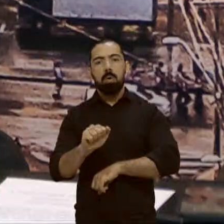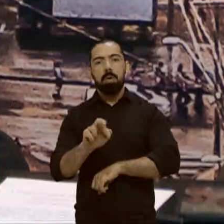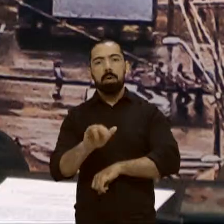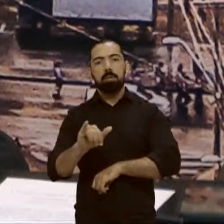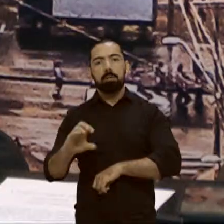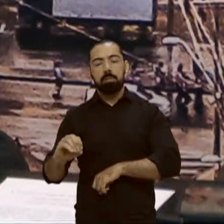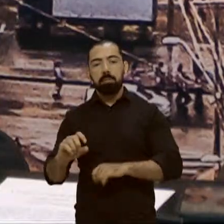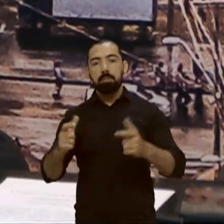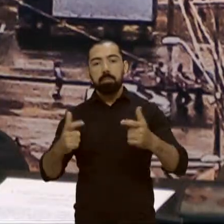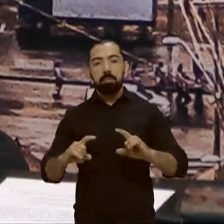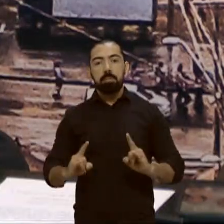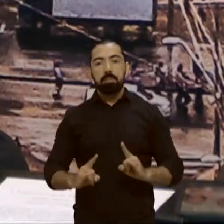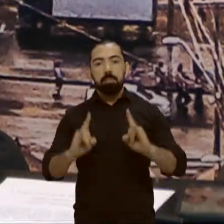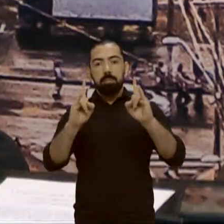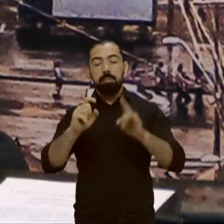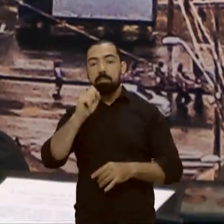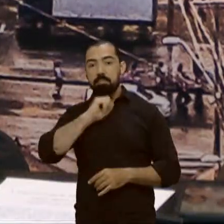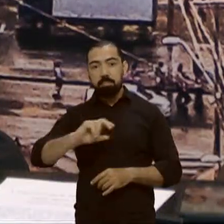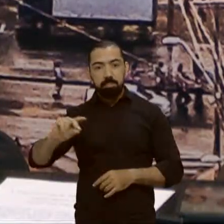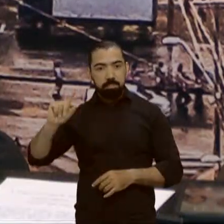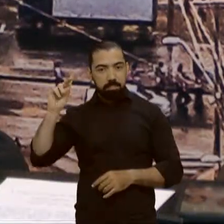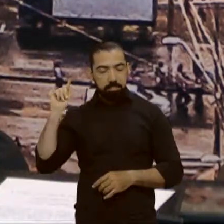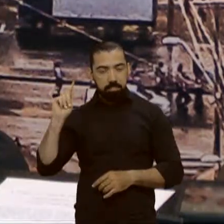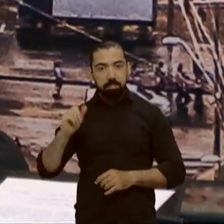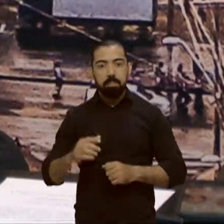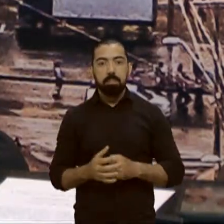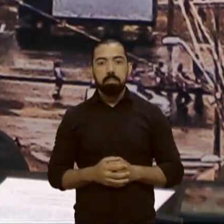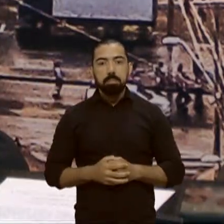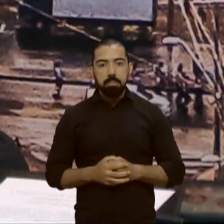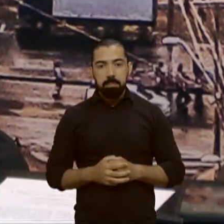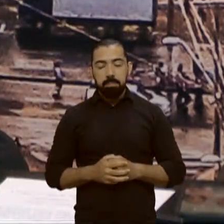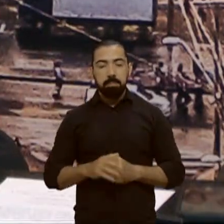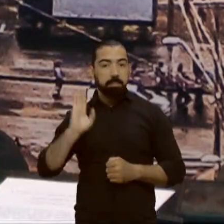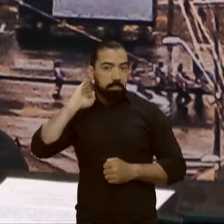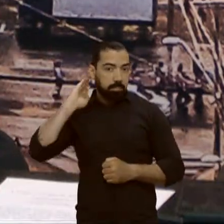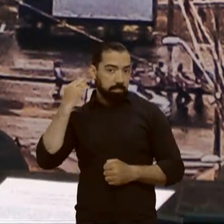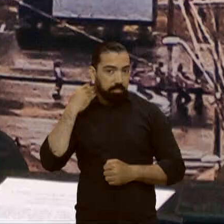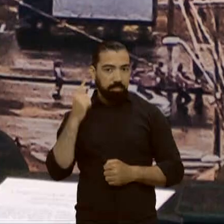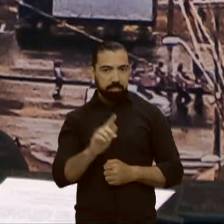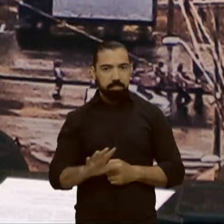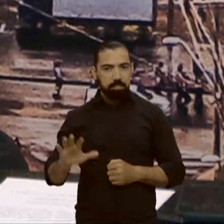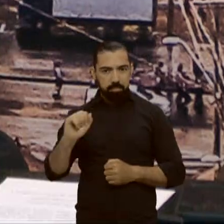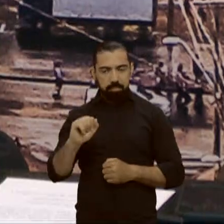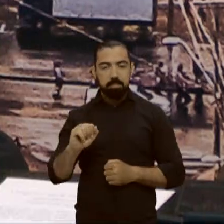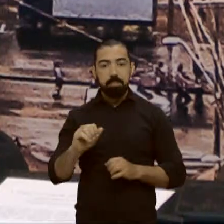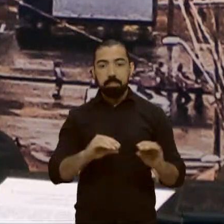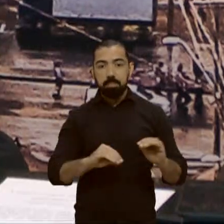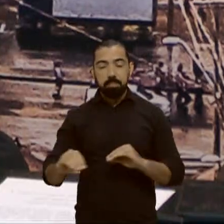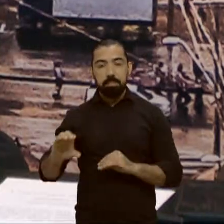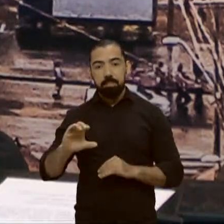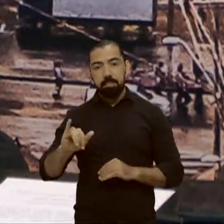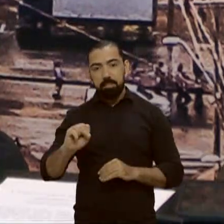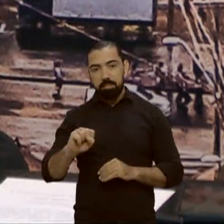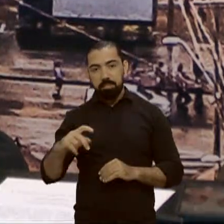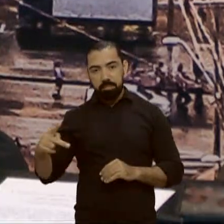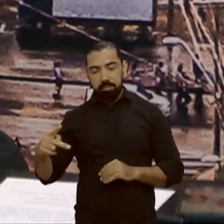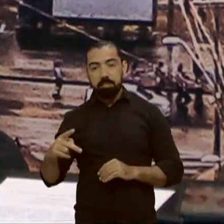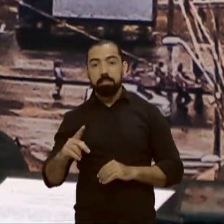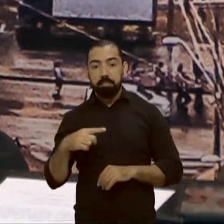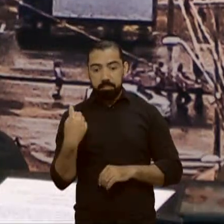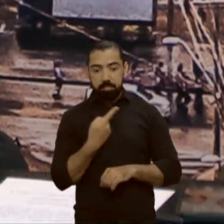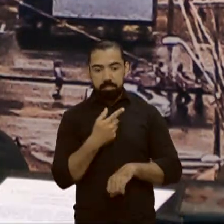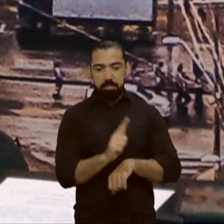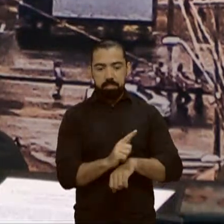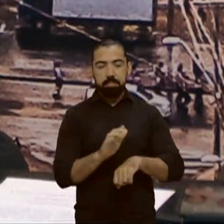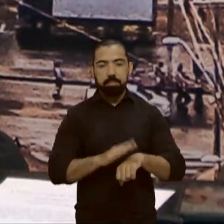da antiga Delegacia Geral, né? E migrou para o CISP, através da nossa gestão, o